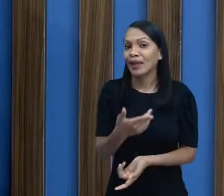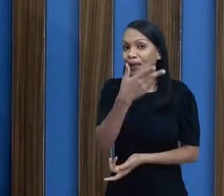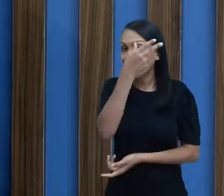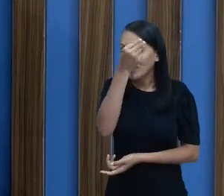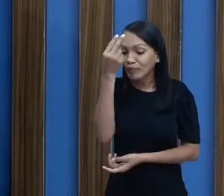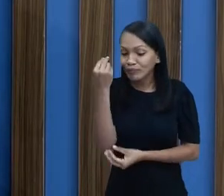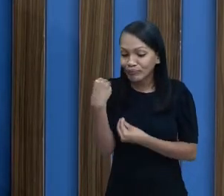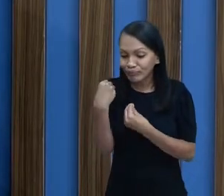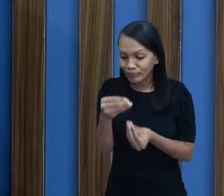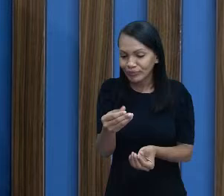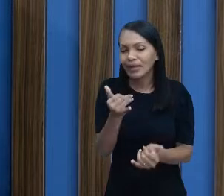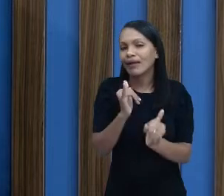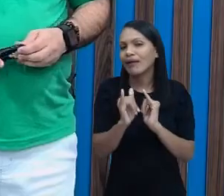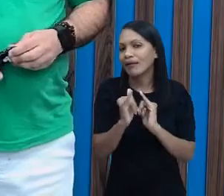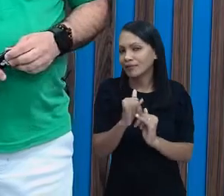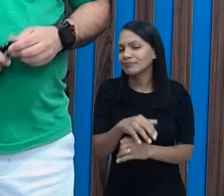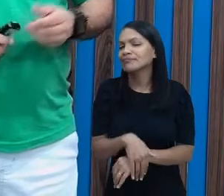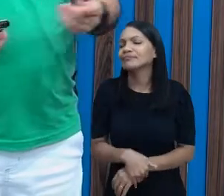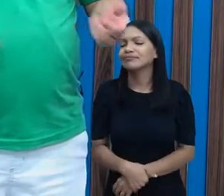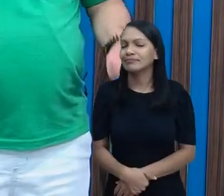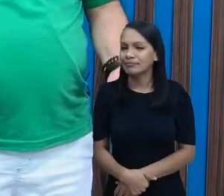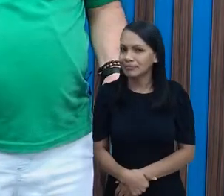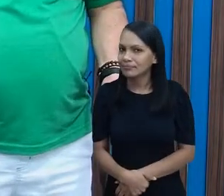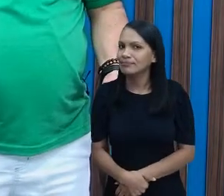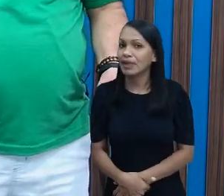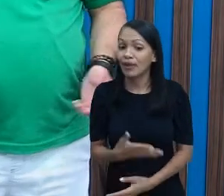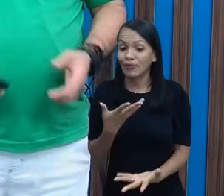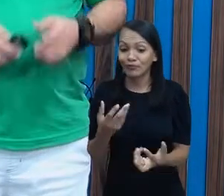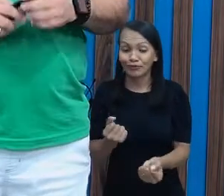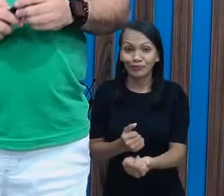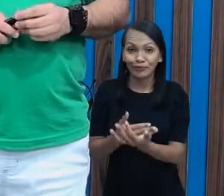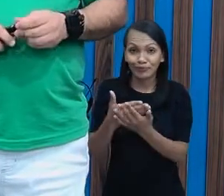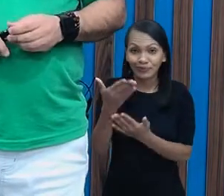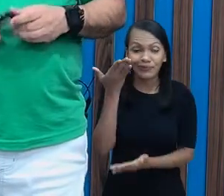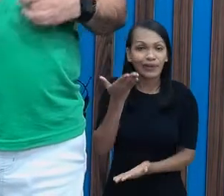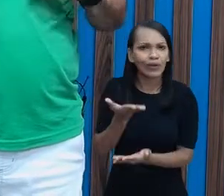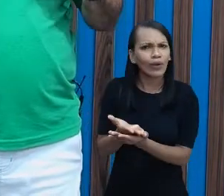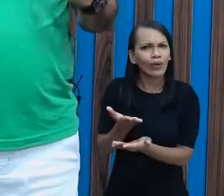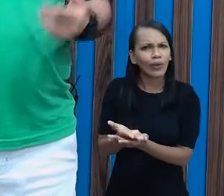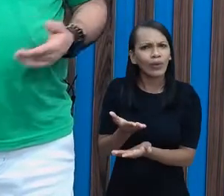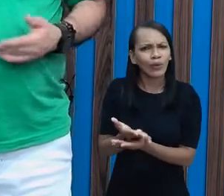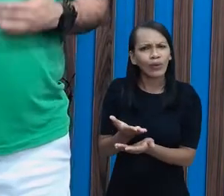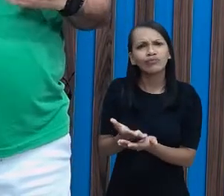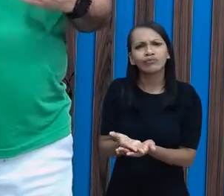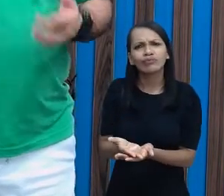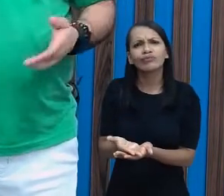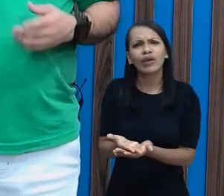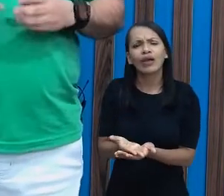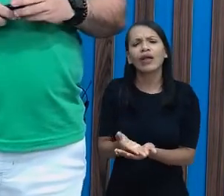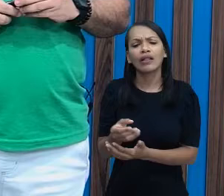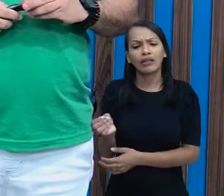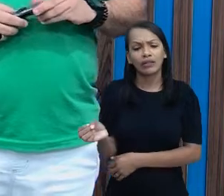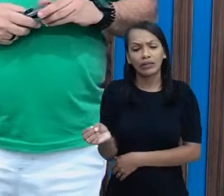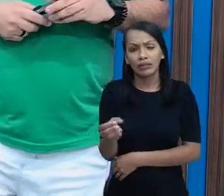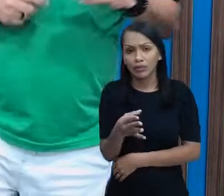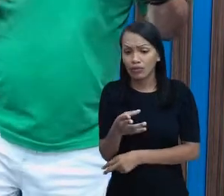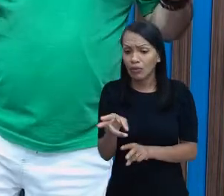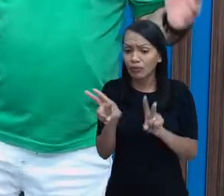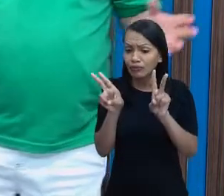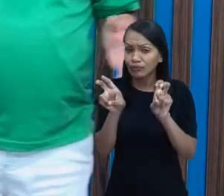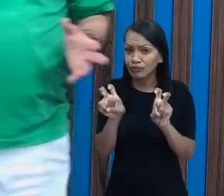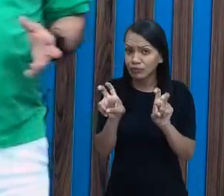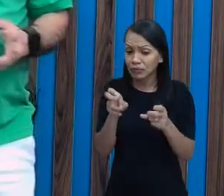Olha aí. Então vamos lá, né? Vamos começar a nossa aula. Hoje a gente vai introduzir aí uma nova temática, a gente